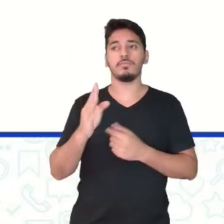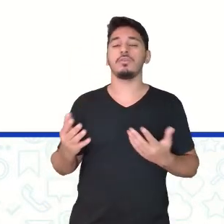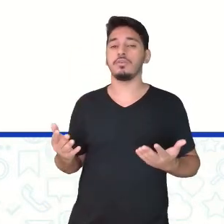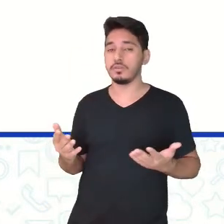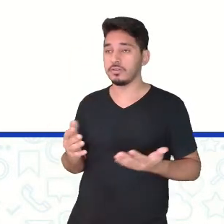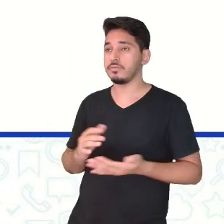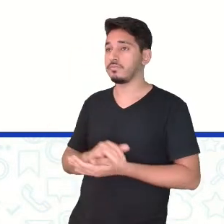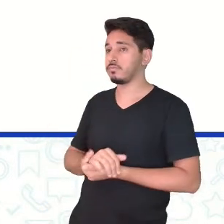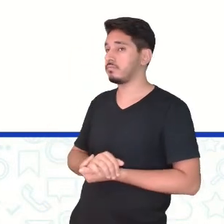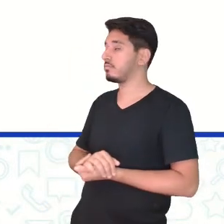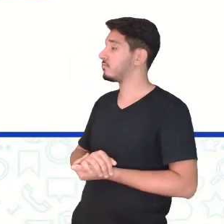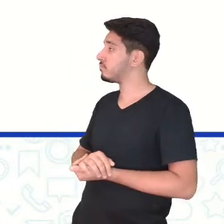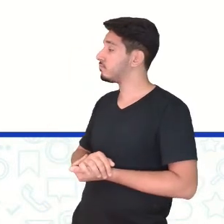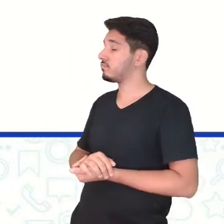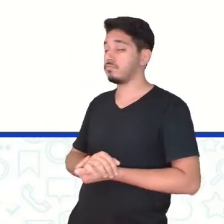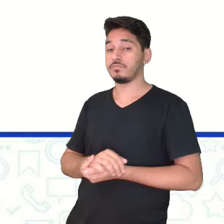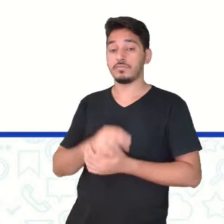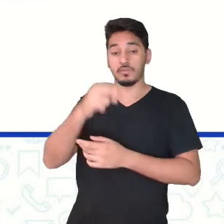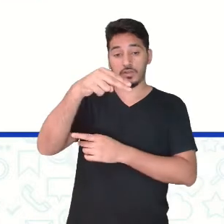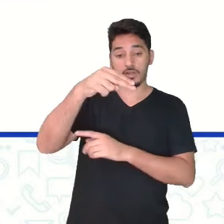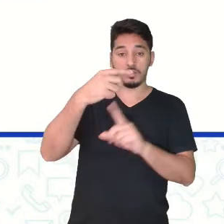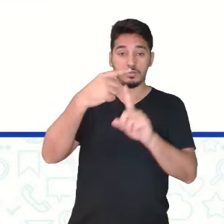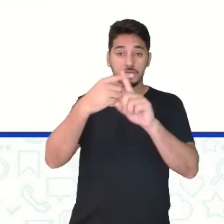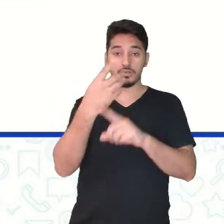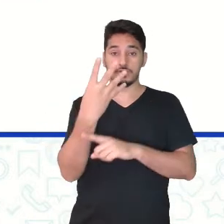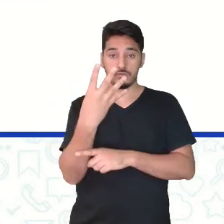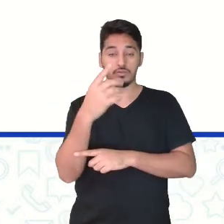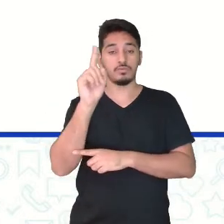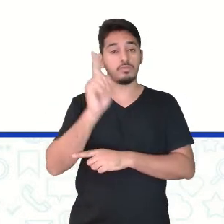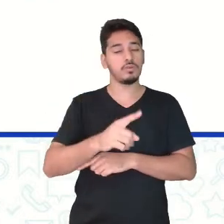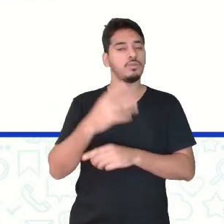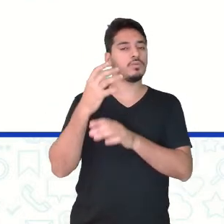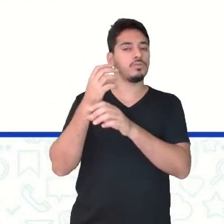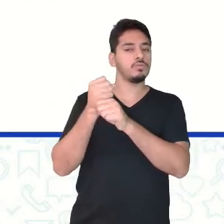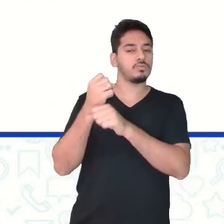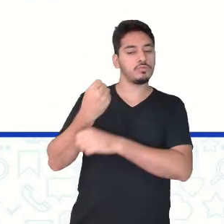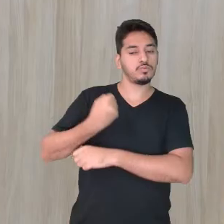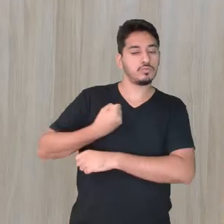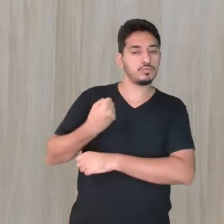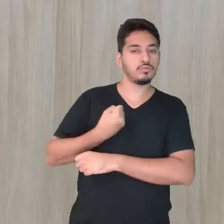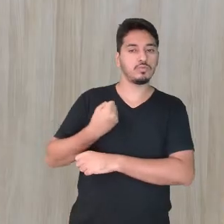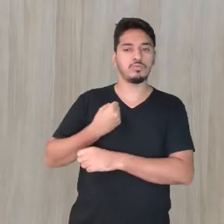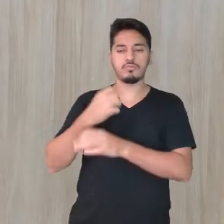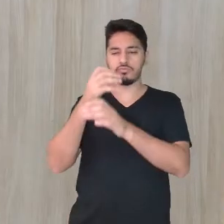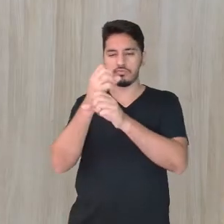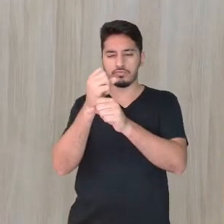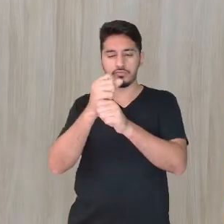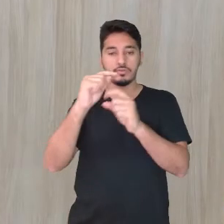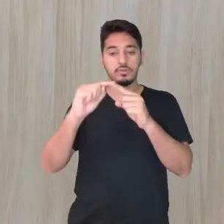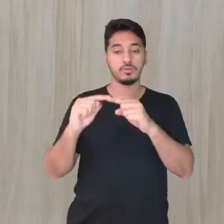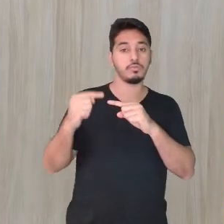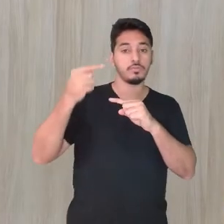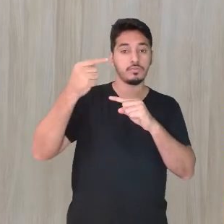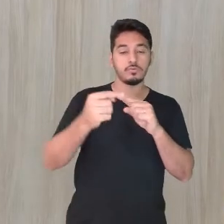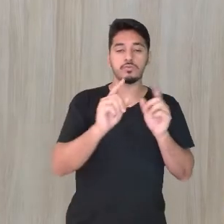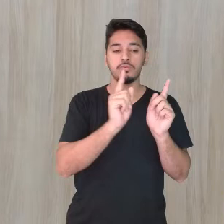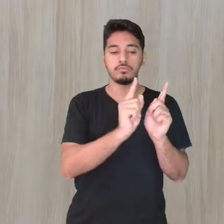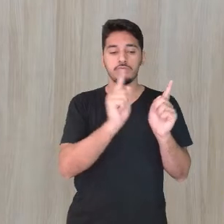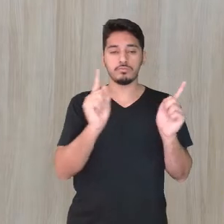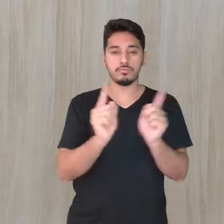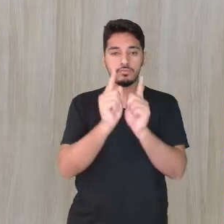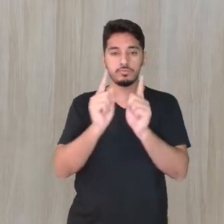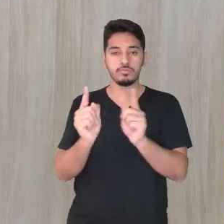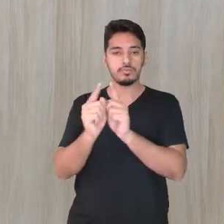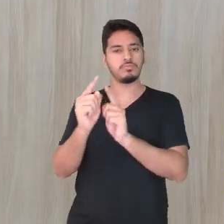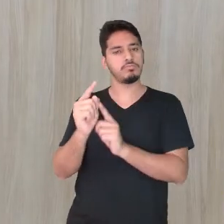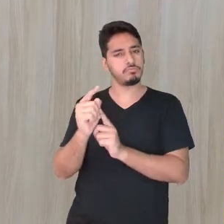B. Belezinha, galera? Então, N mais 4 é o número somado com 4, vai dar o próximo da sequência. Parabéns você